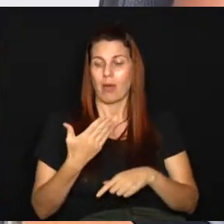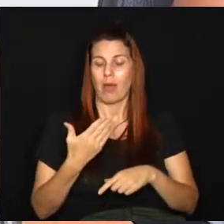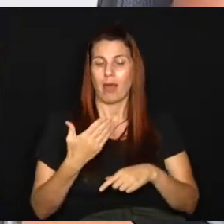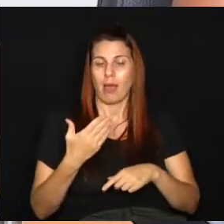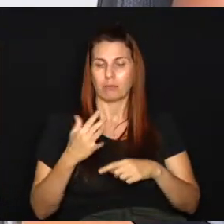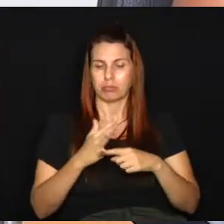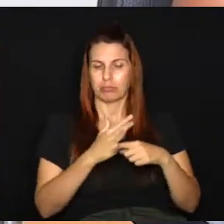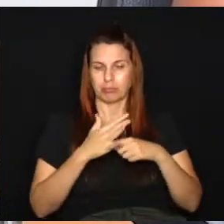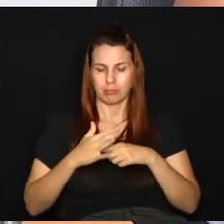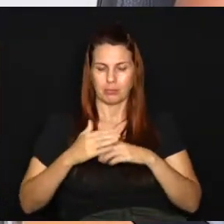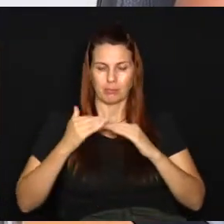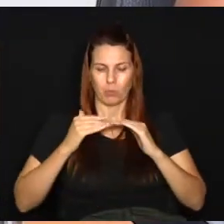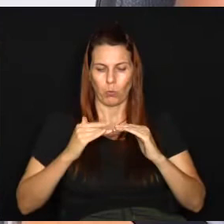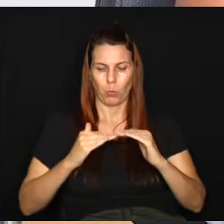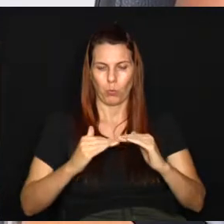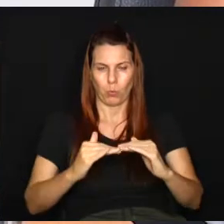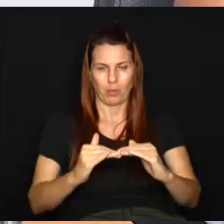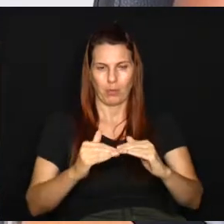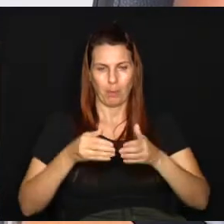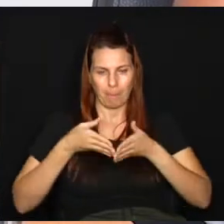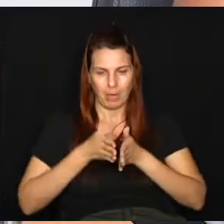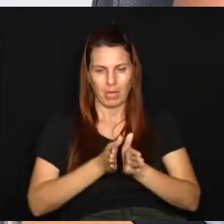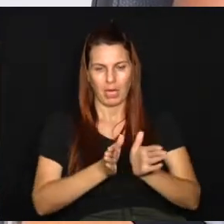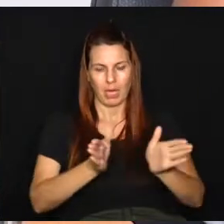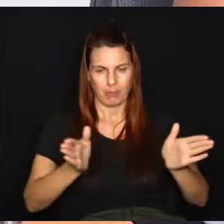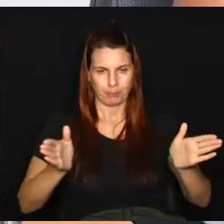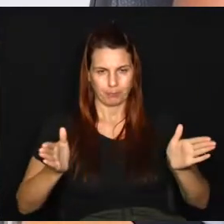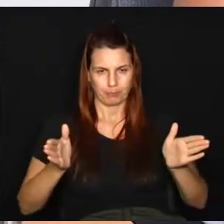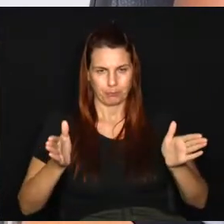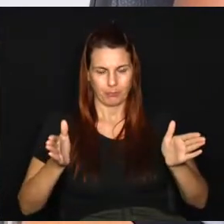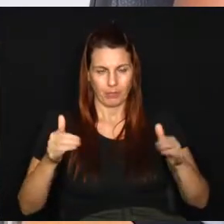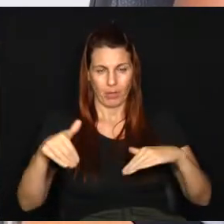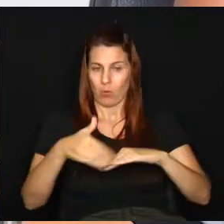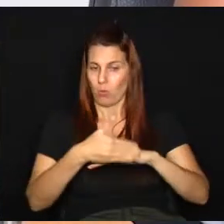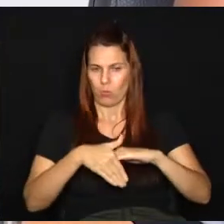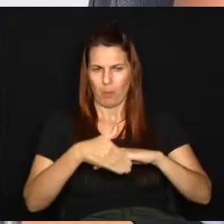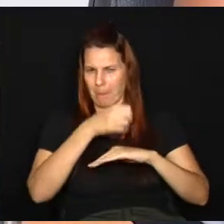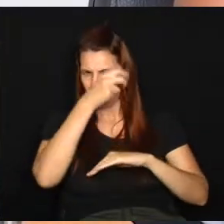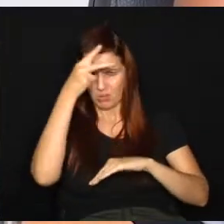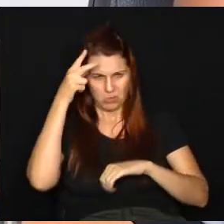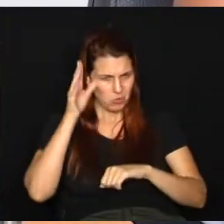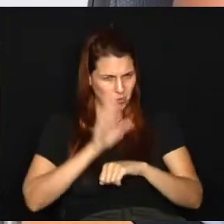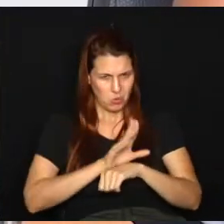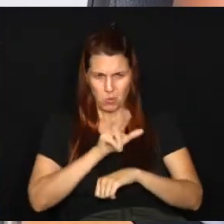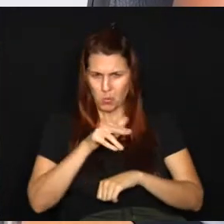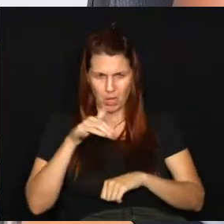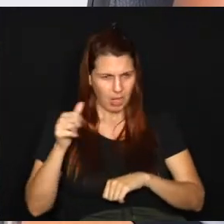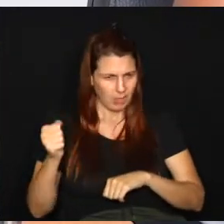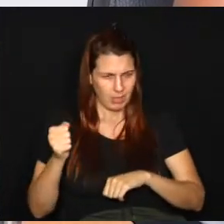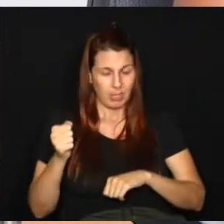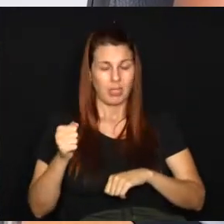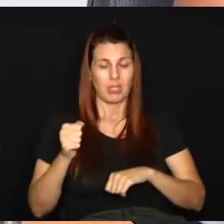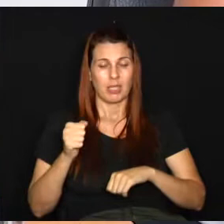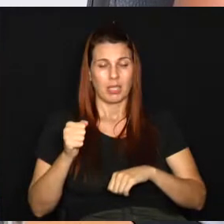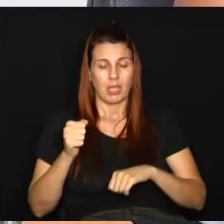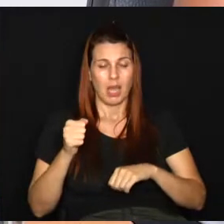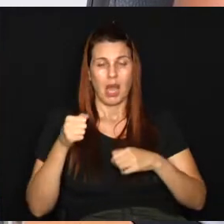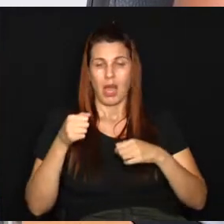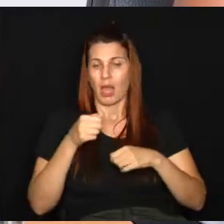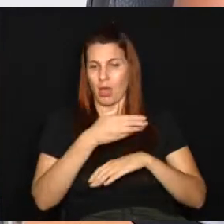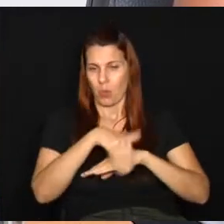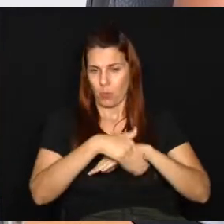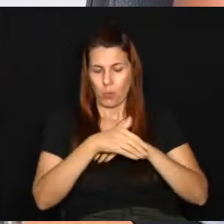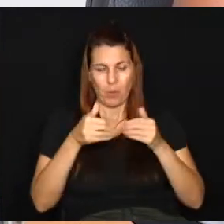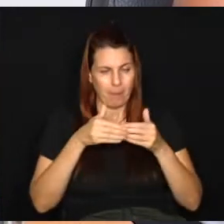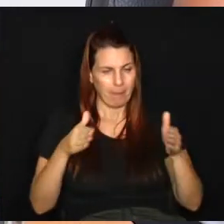gente pagou para uma máquina abrir nossa rua. A prefeitura nunca abriu rua para nós. As ruas são abertas, mas força